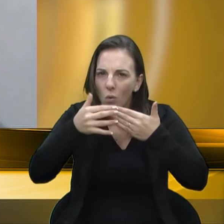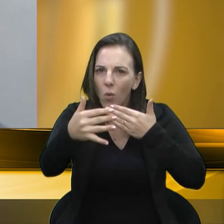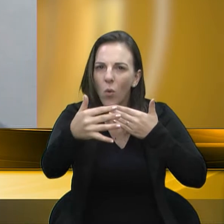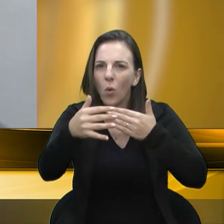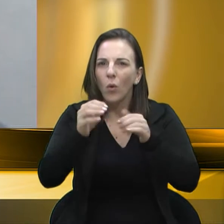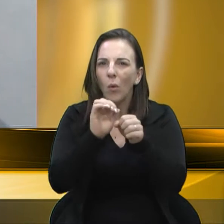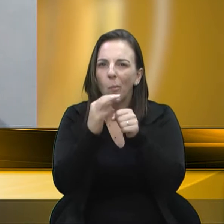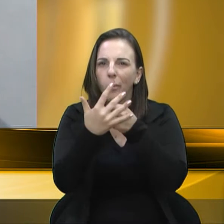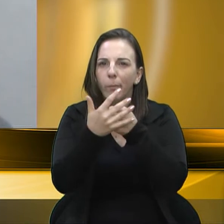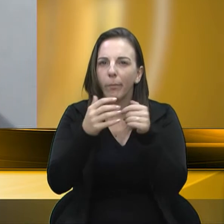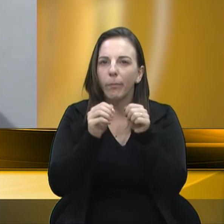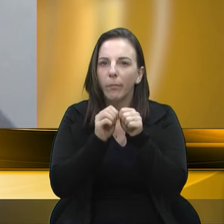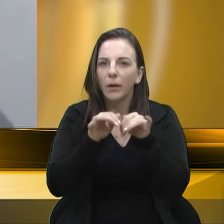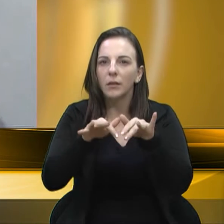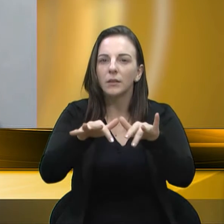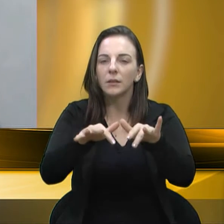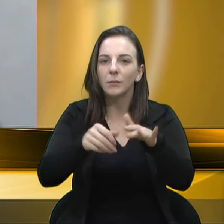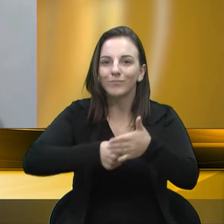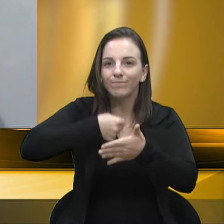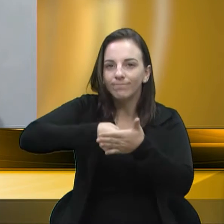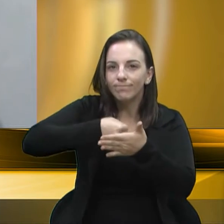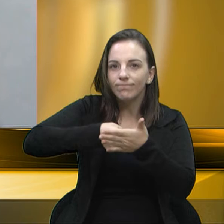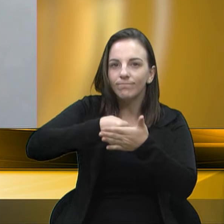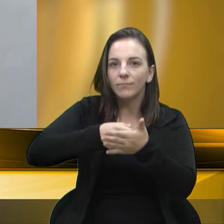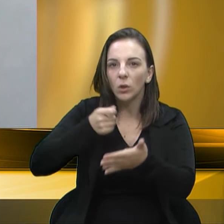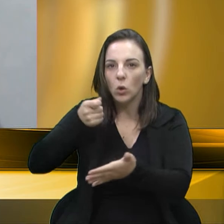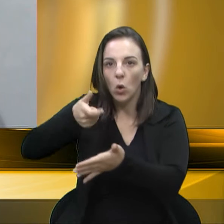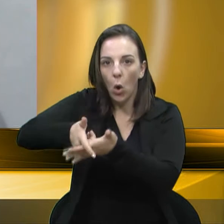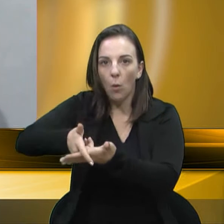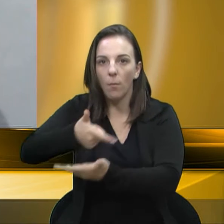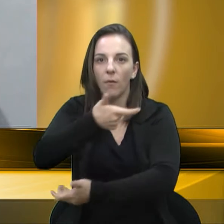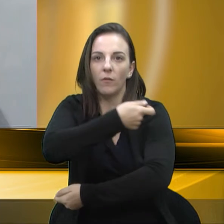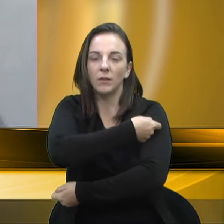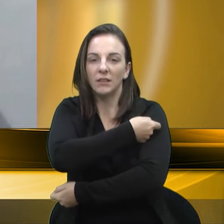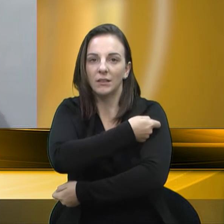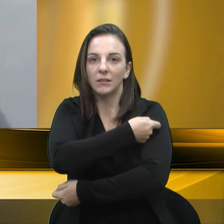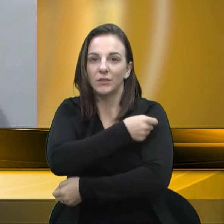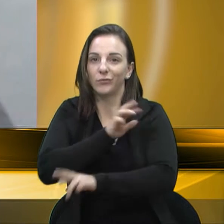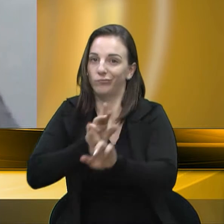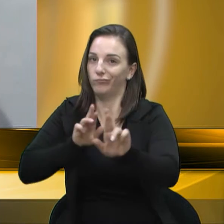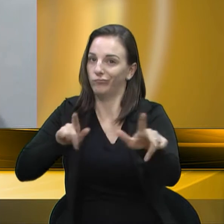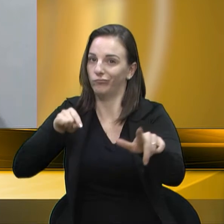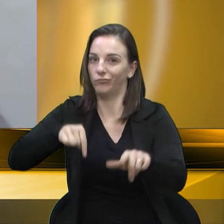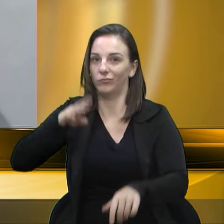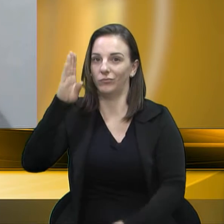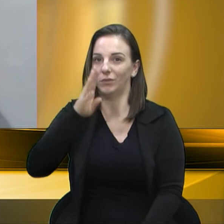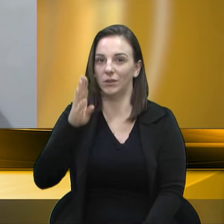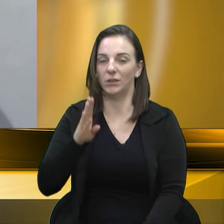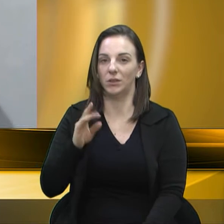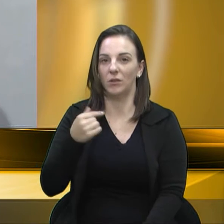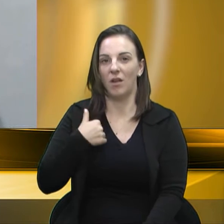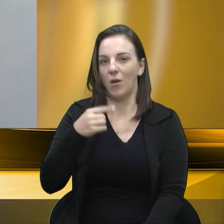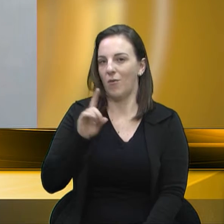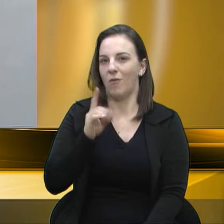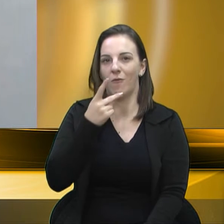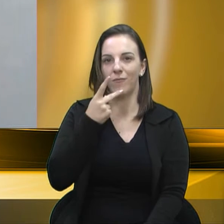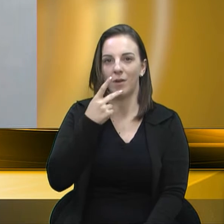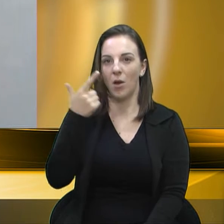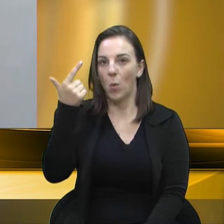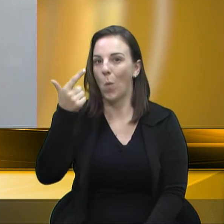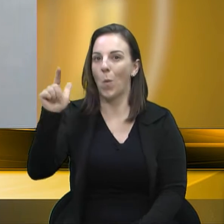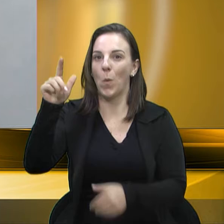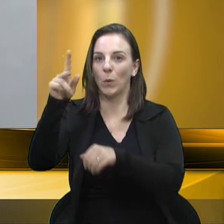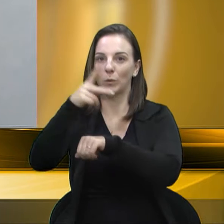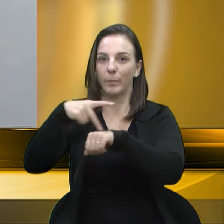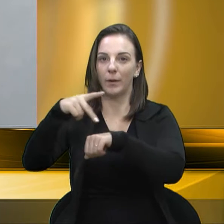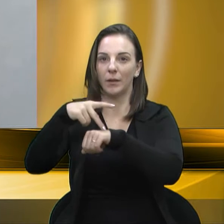de pandemia a busca por vacinação, o que não se viu aqui no Brasil, e nem vou entrar na seara de outros países, porque não nos diz respeito